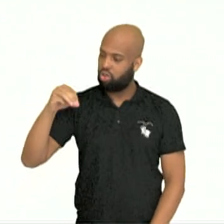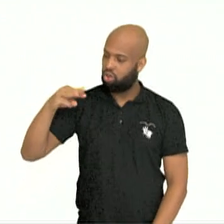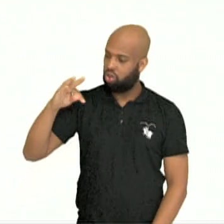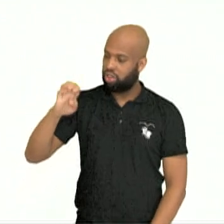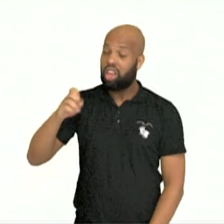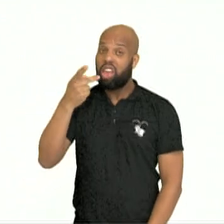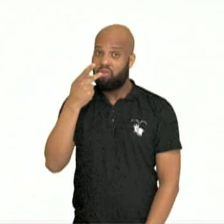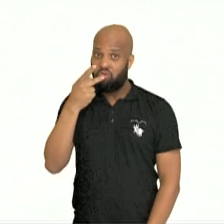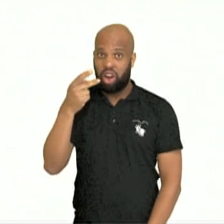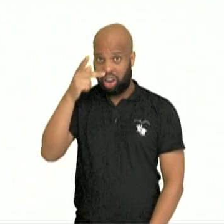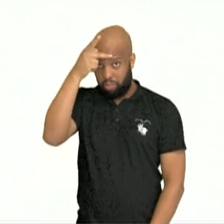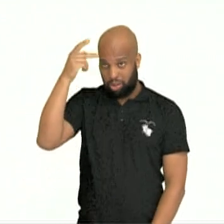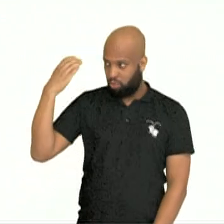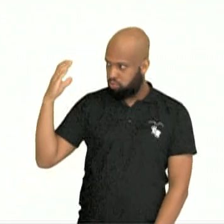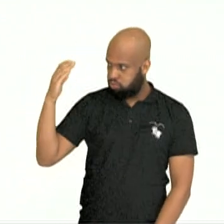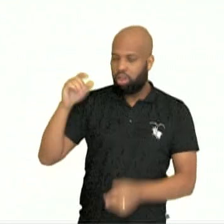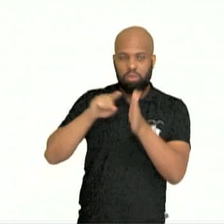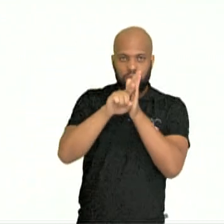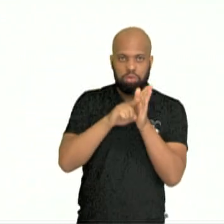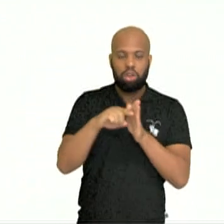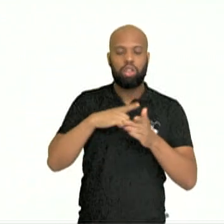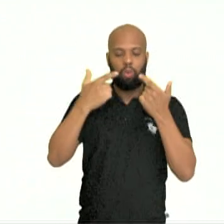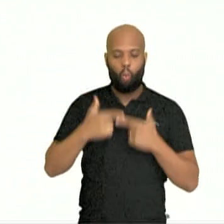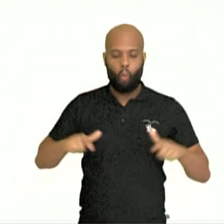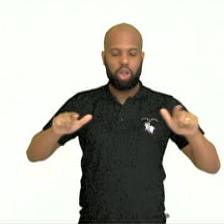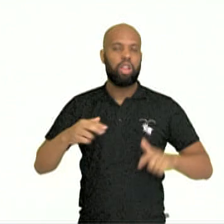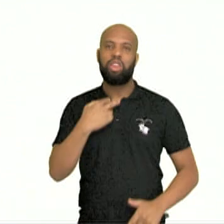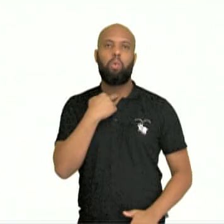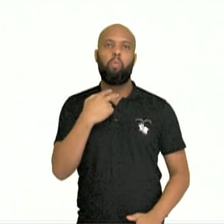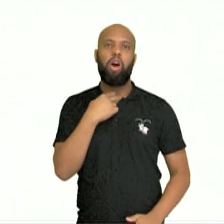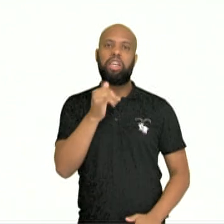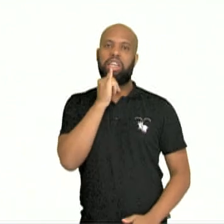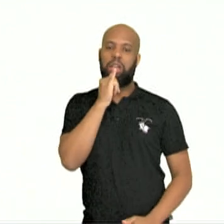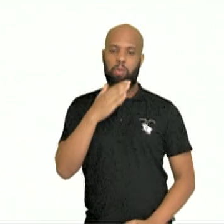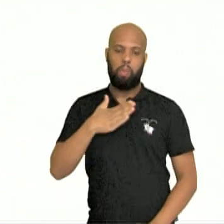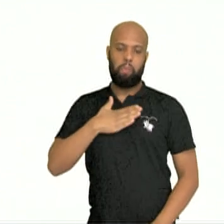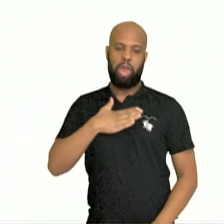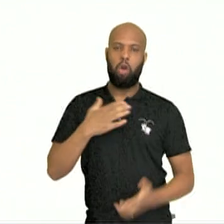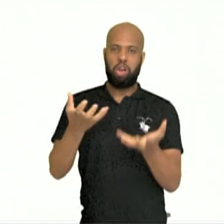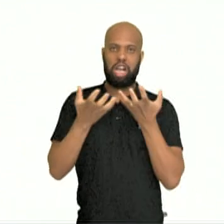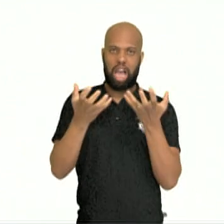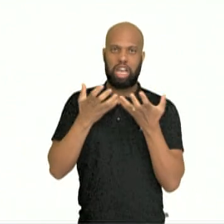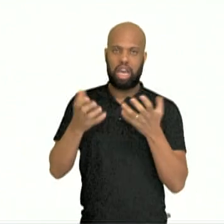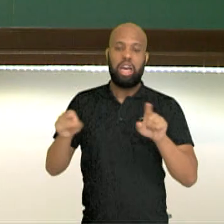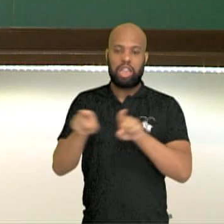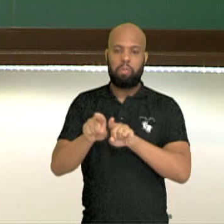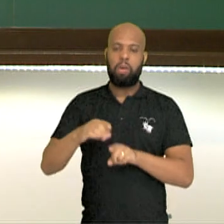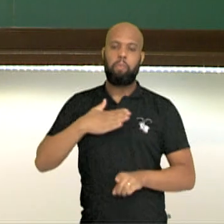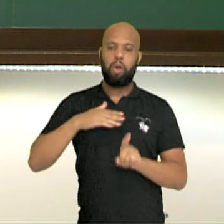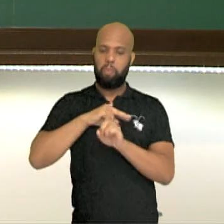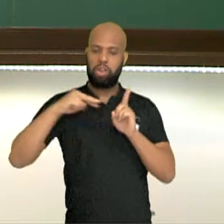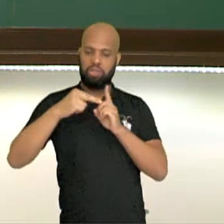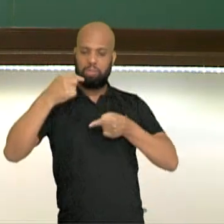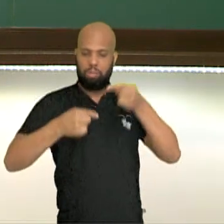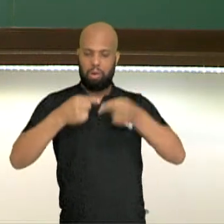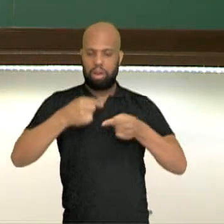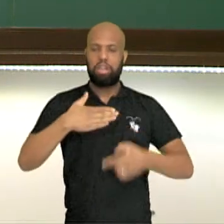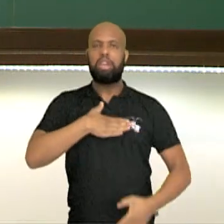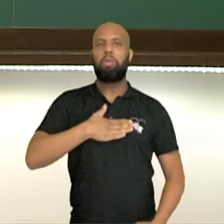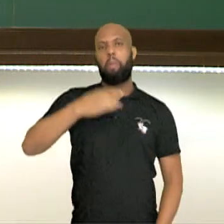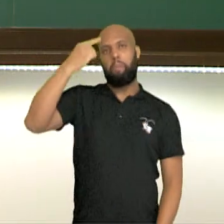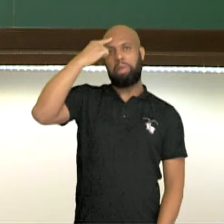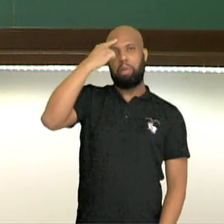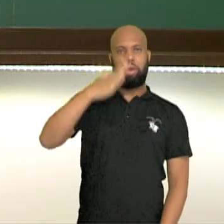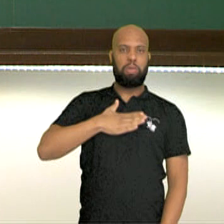suas paixões, né, dos seus entusiasmos, né, das suas percepções políticas, das suas ideologias, para